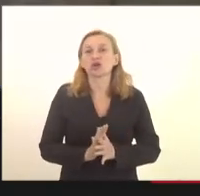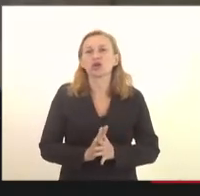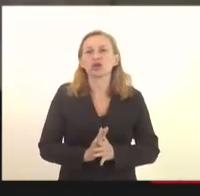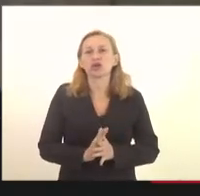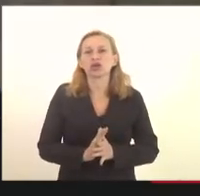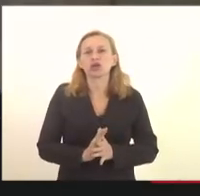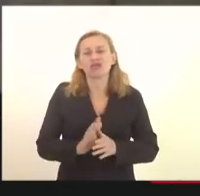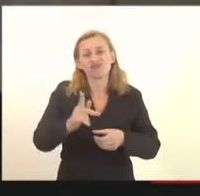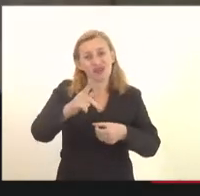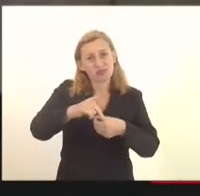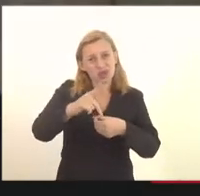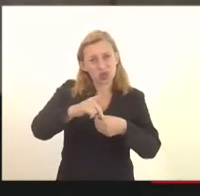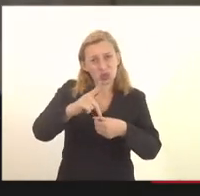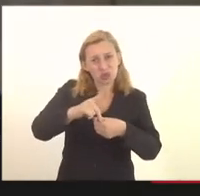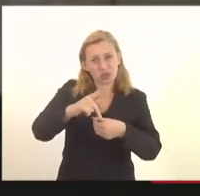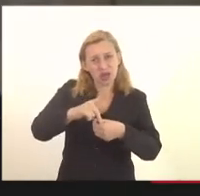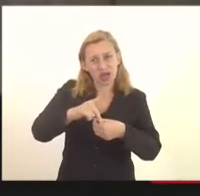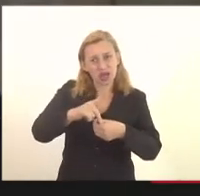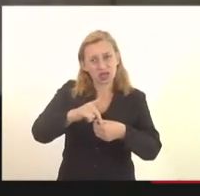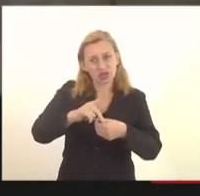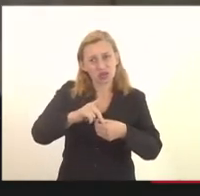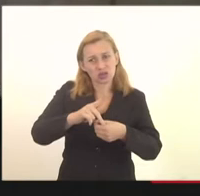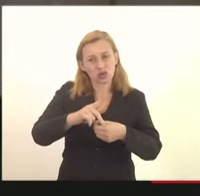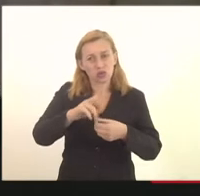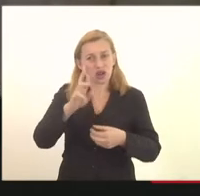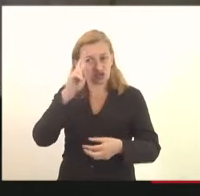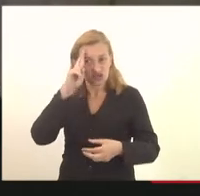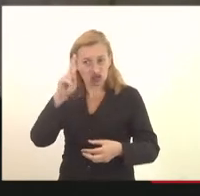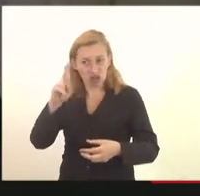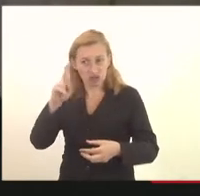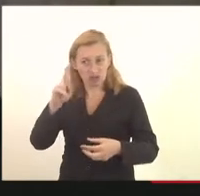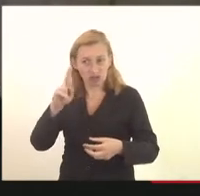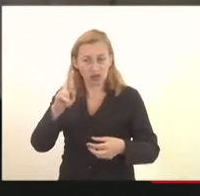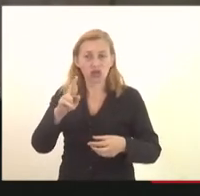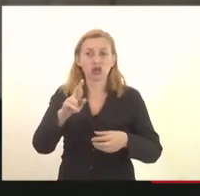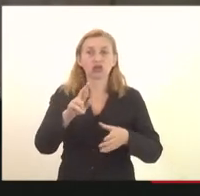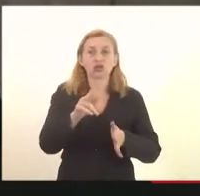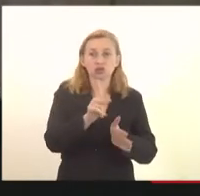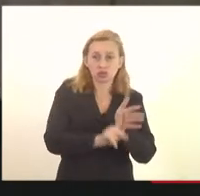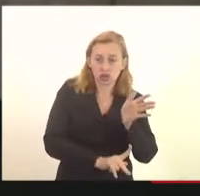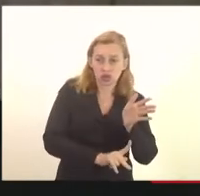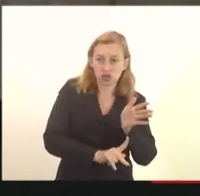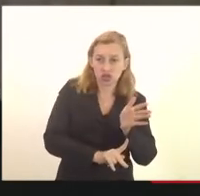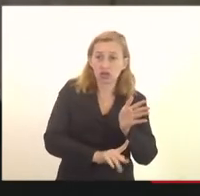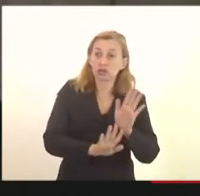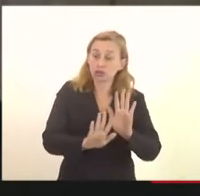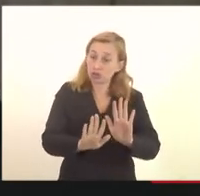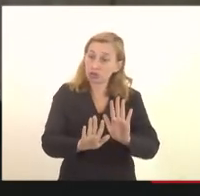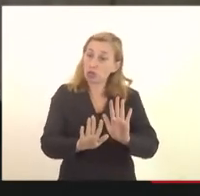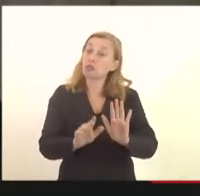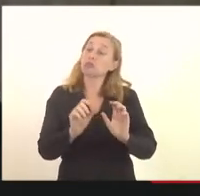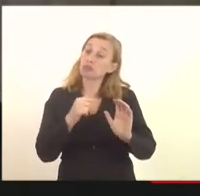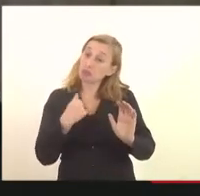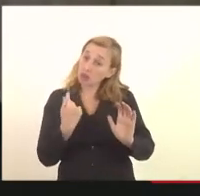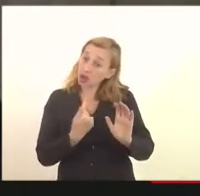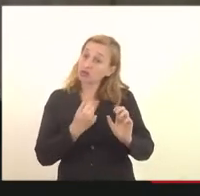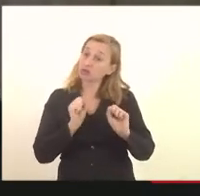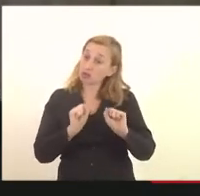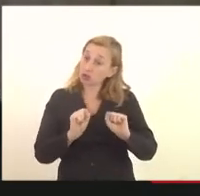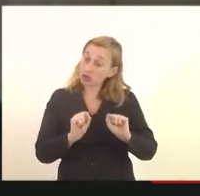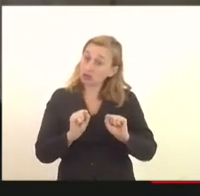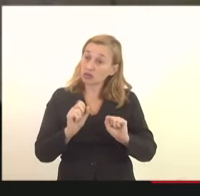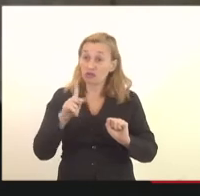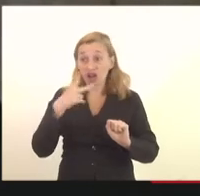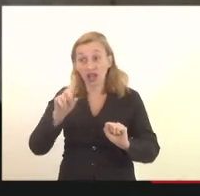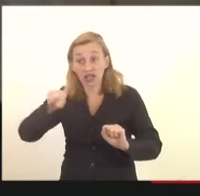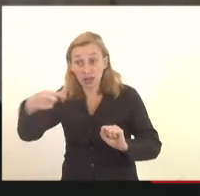Petrobras talvez tenha como operadora do projeto mais bate-pronto, mas, de qualquer forma, a gente também pode confirmar essa informação, se for o